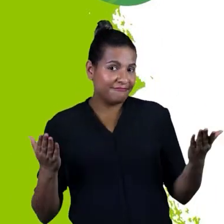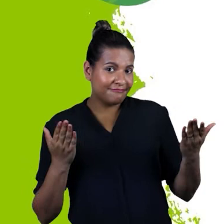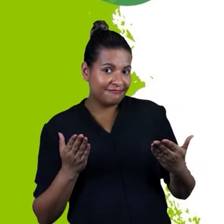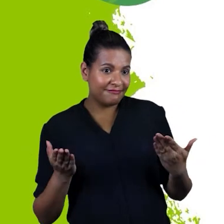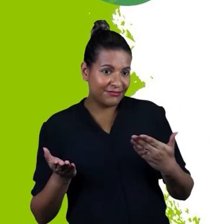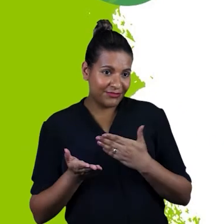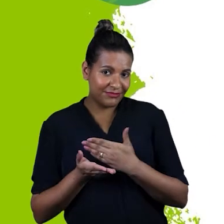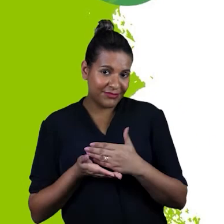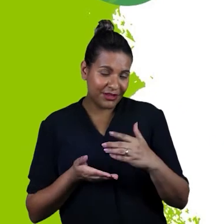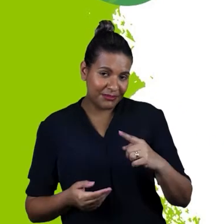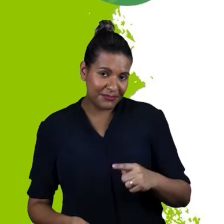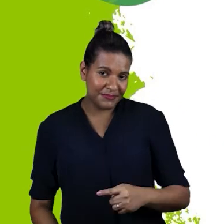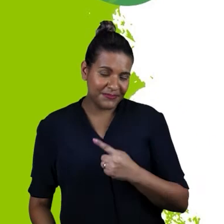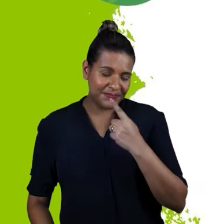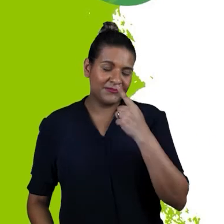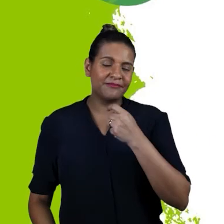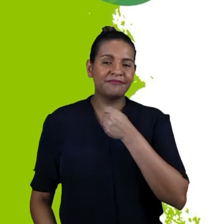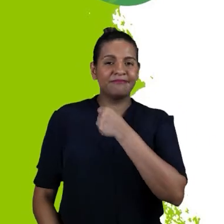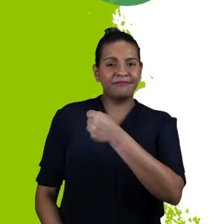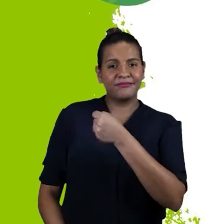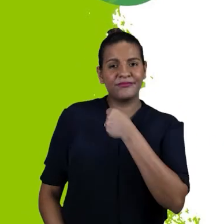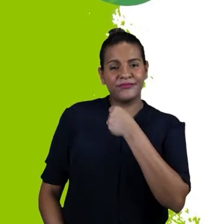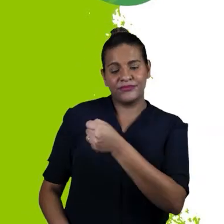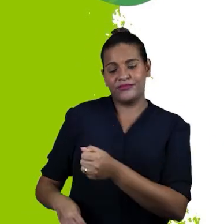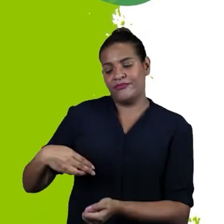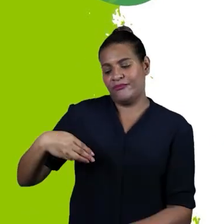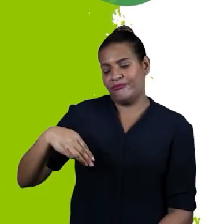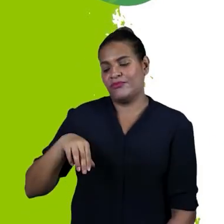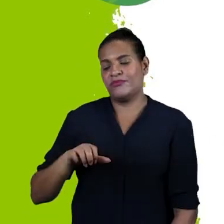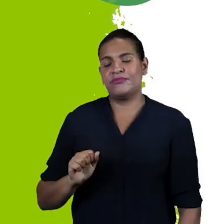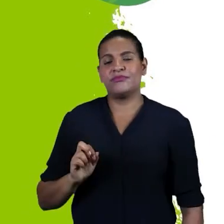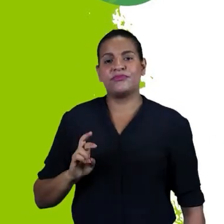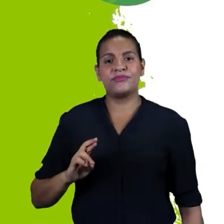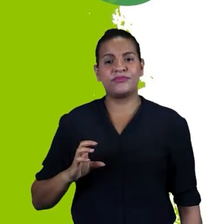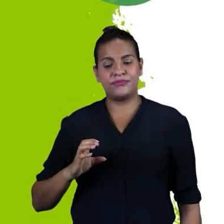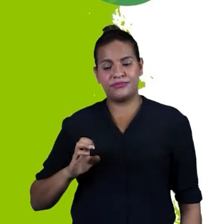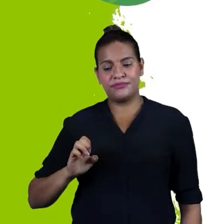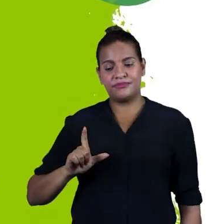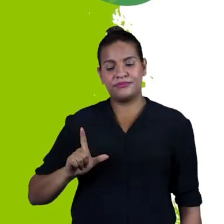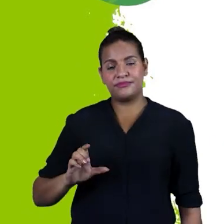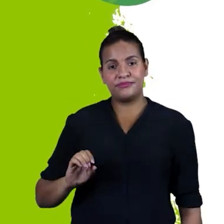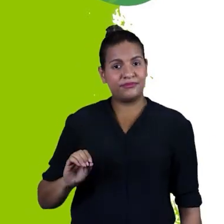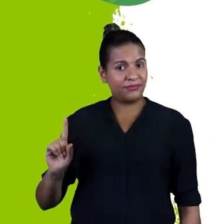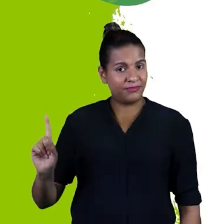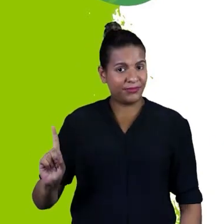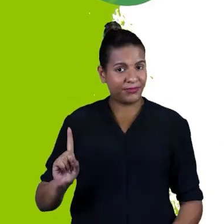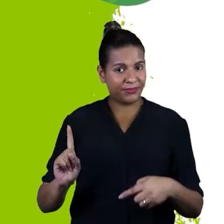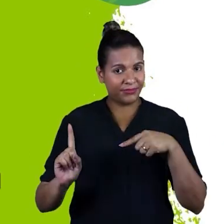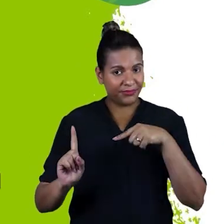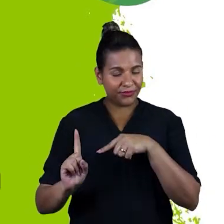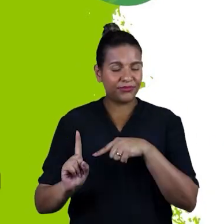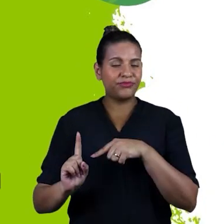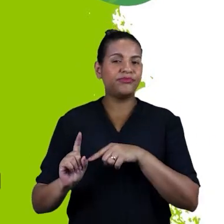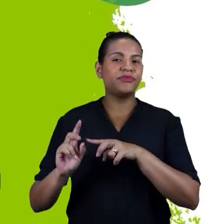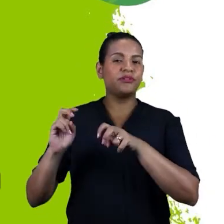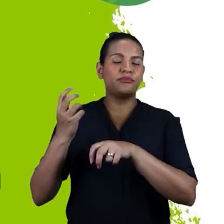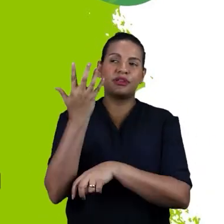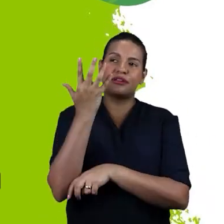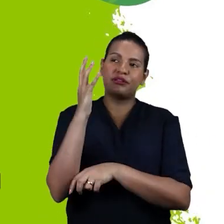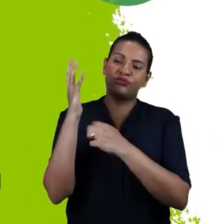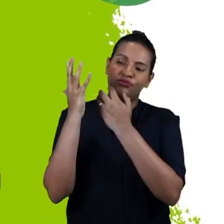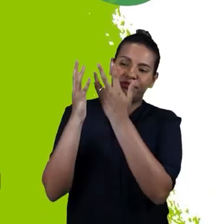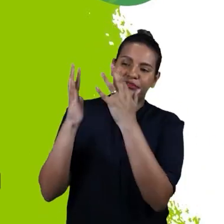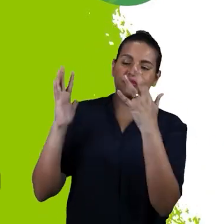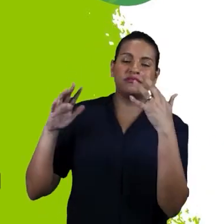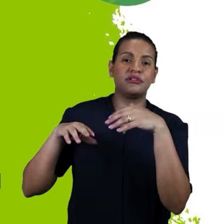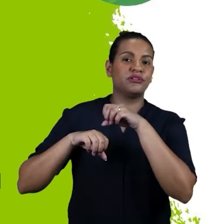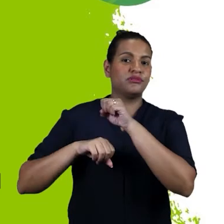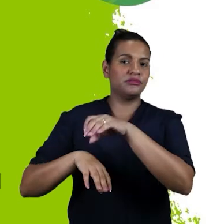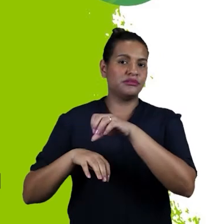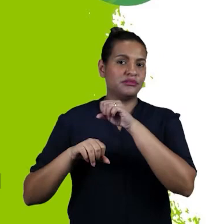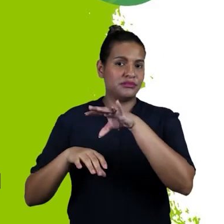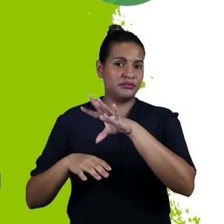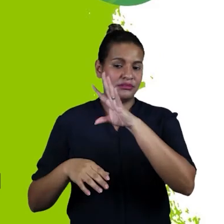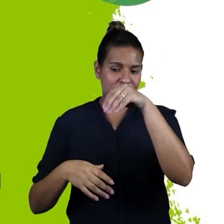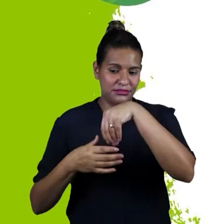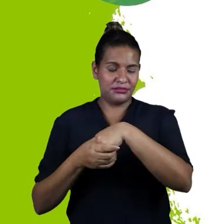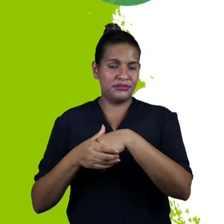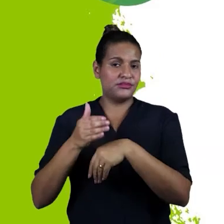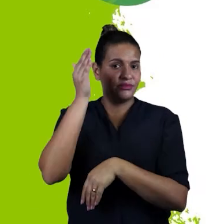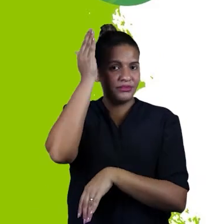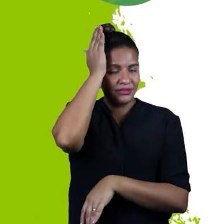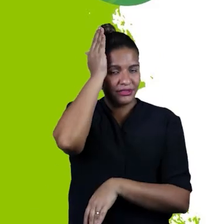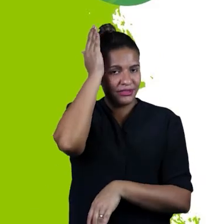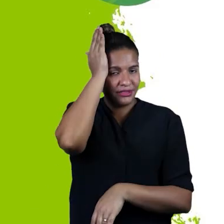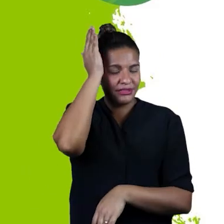O nosso primeiro bloco será uma pequena entrevista com Marcelo Bockerman, agente de Educação Ambiental do SESC